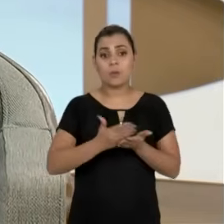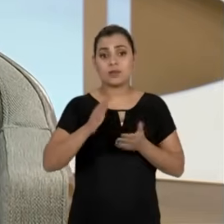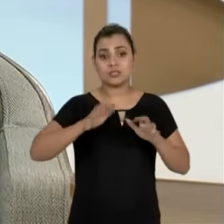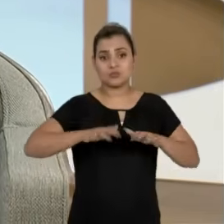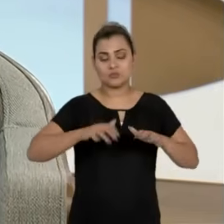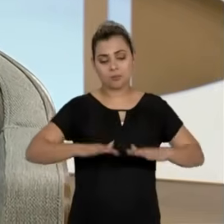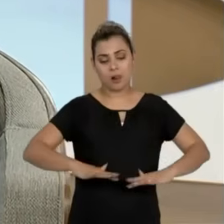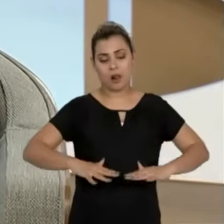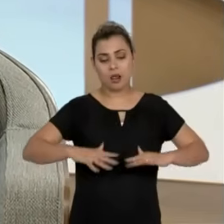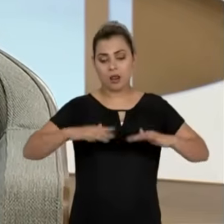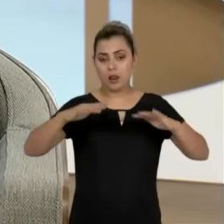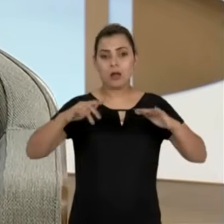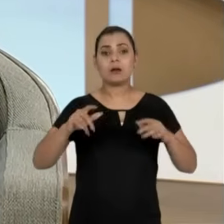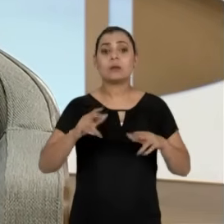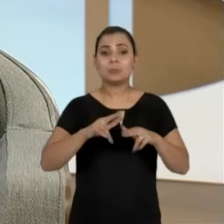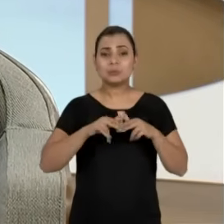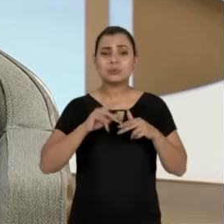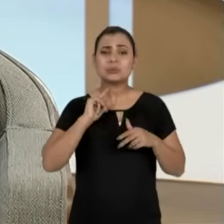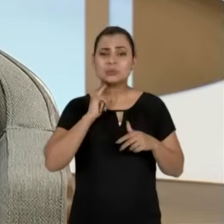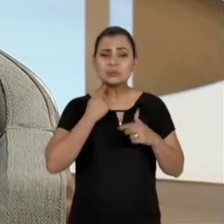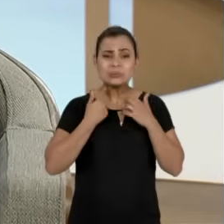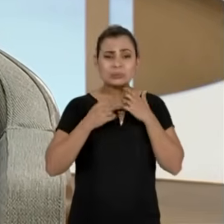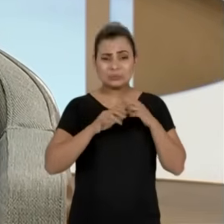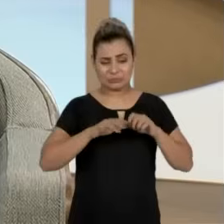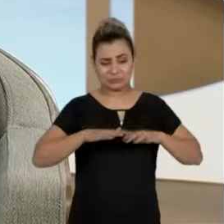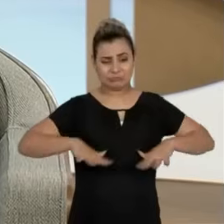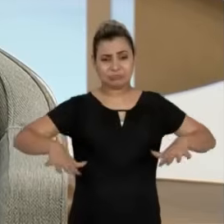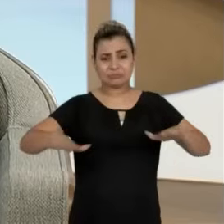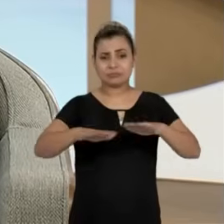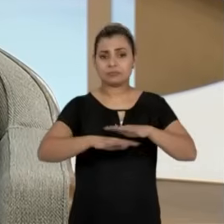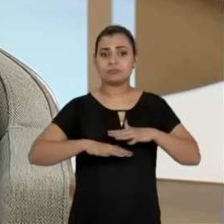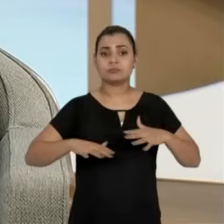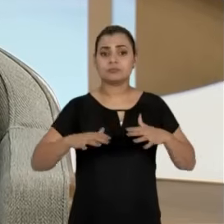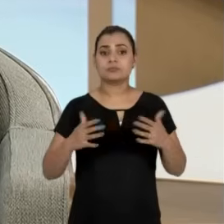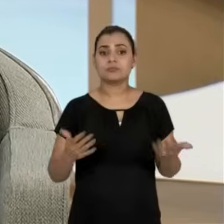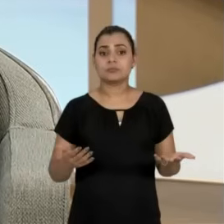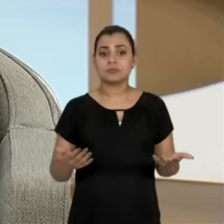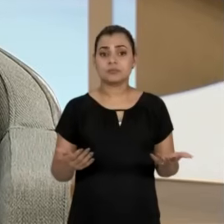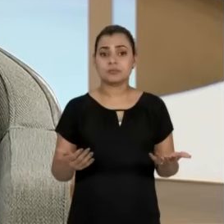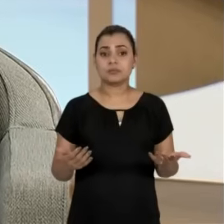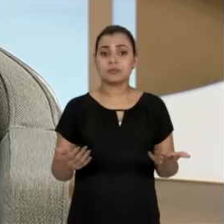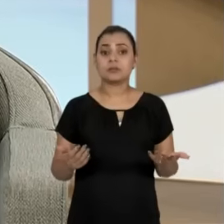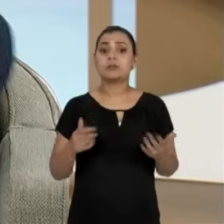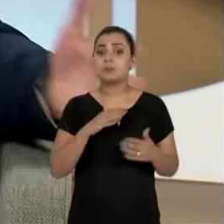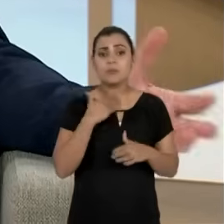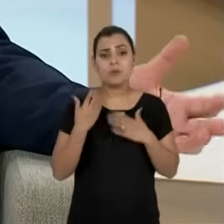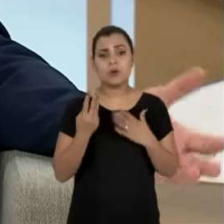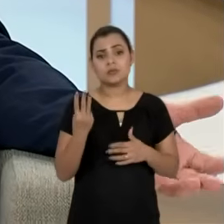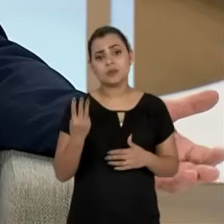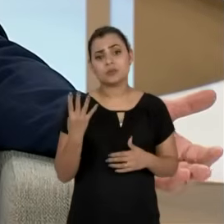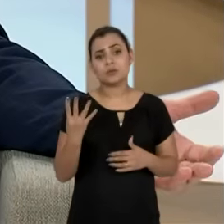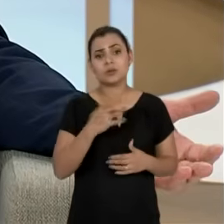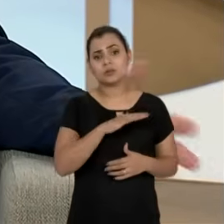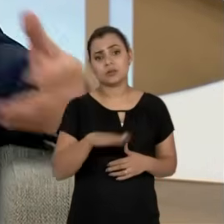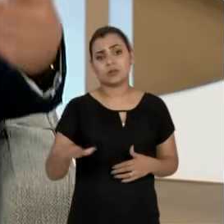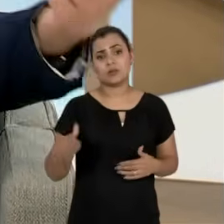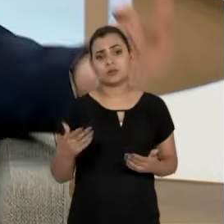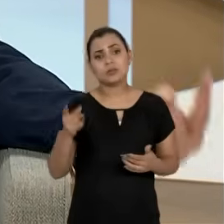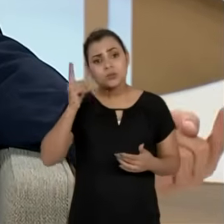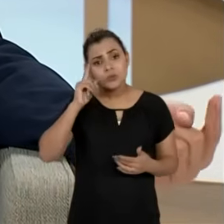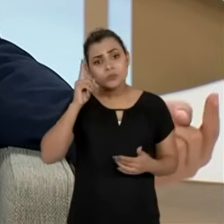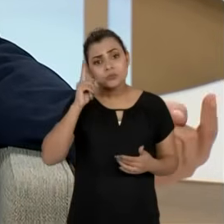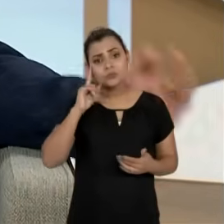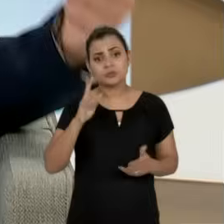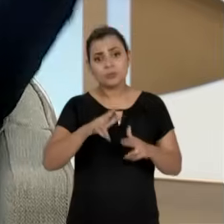sobe, e todas aquelas coisas vêm para a tona, que morrem 3, 4 crianças, né, por dia no